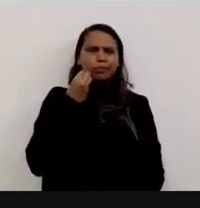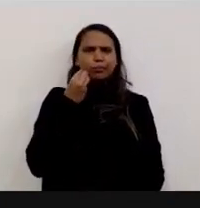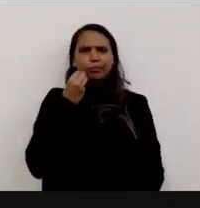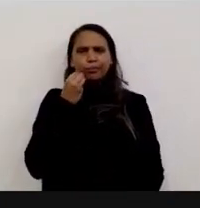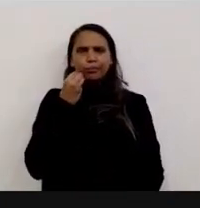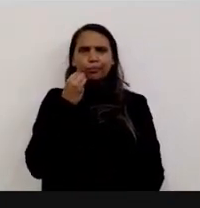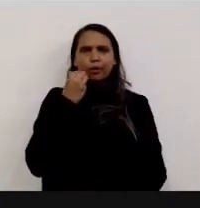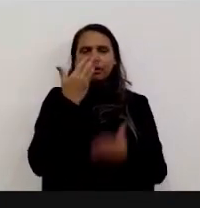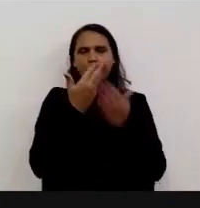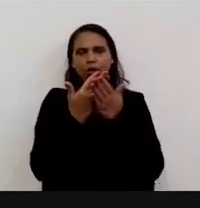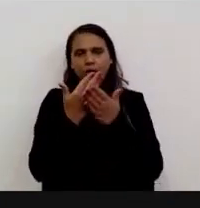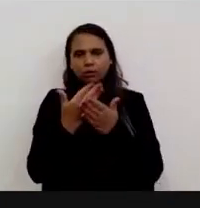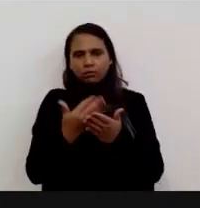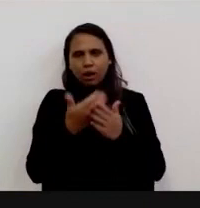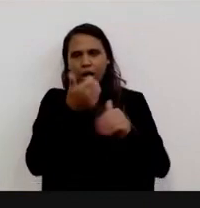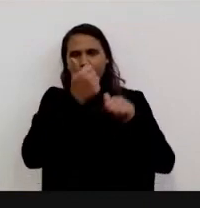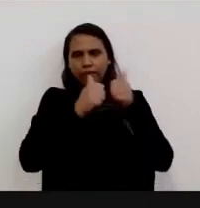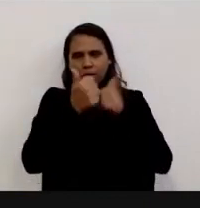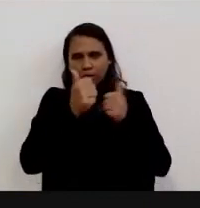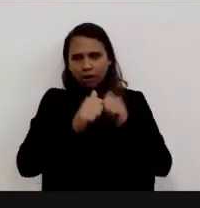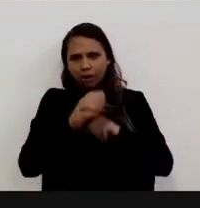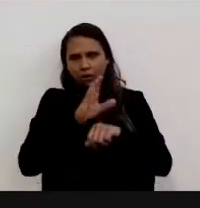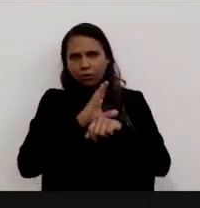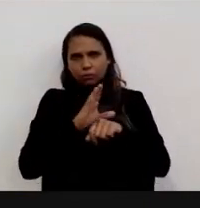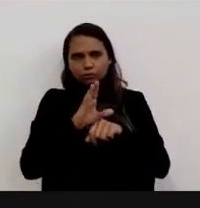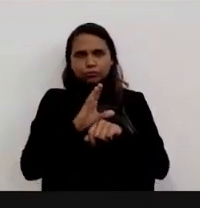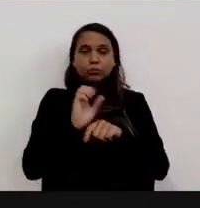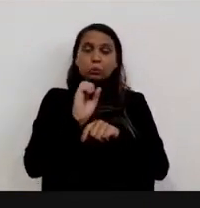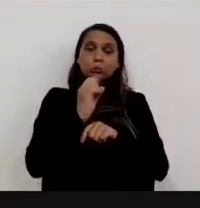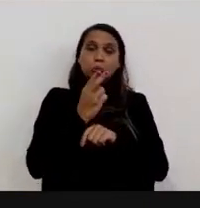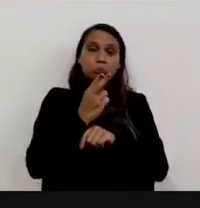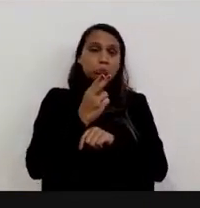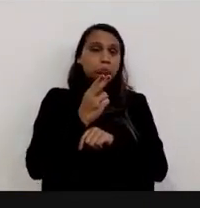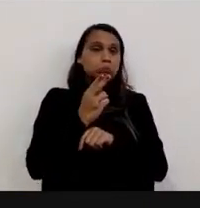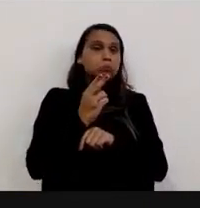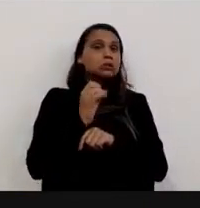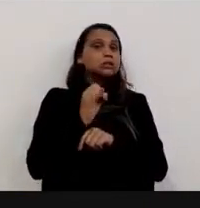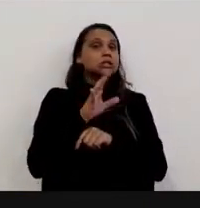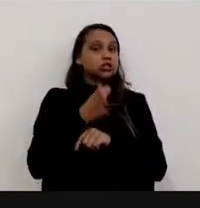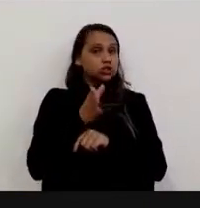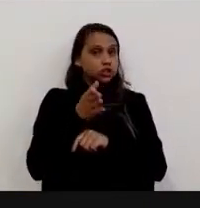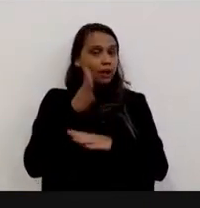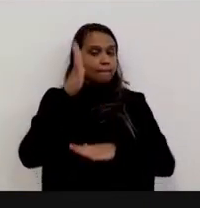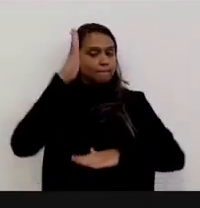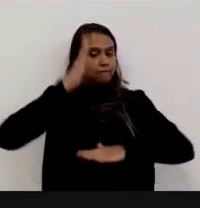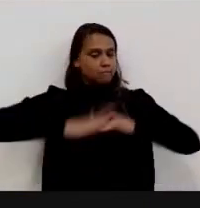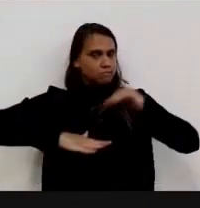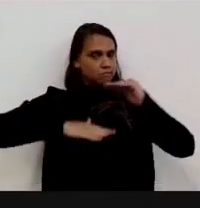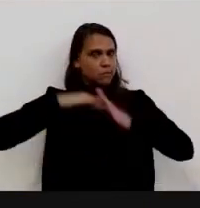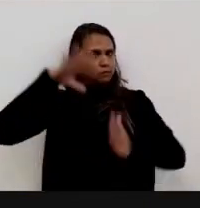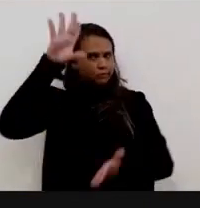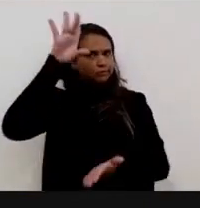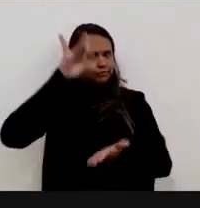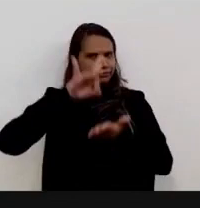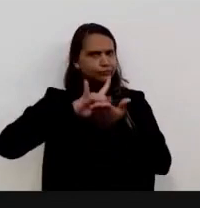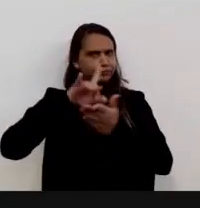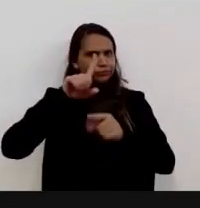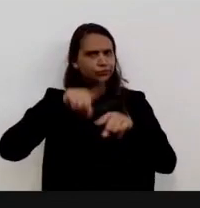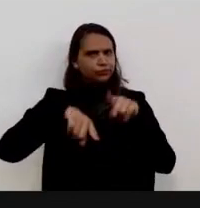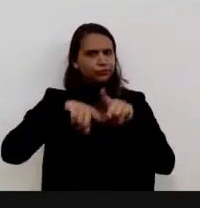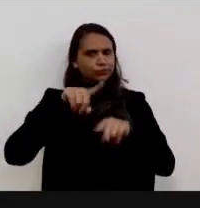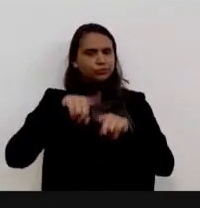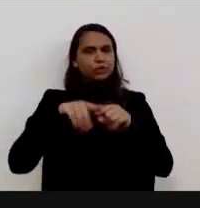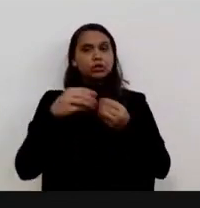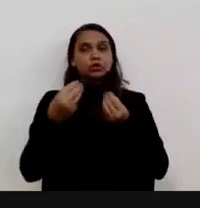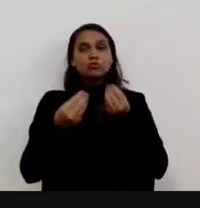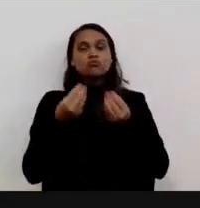estão estudando e avaliando os recursos, ou se já tem alguma prática efetiva do uso da ferramenta, e